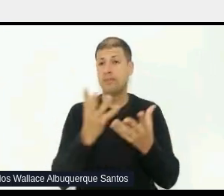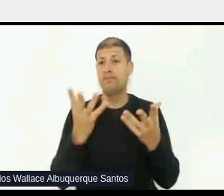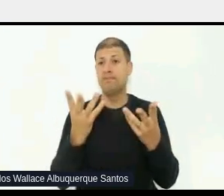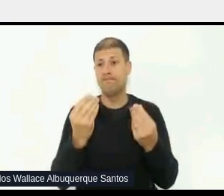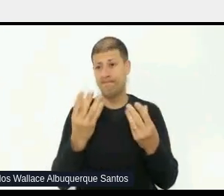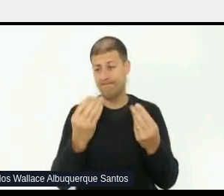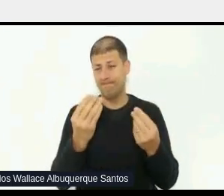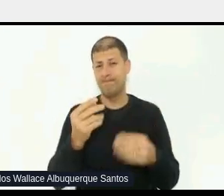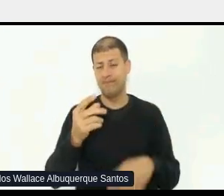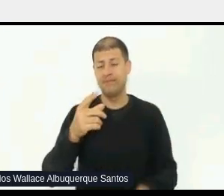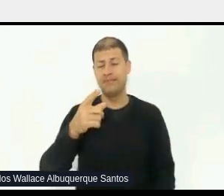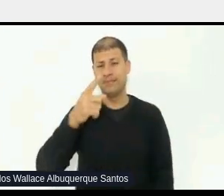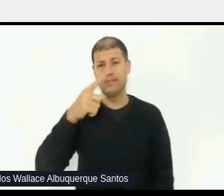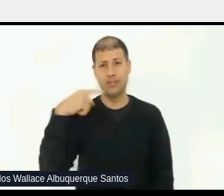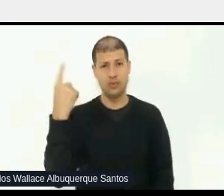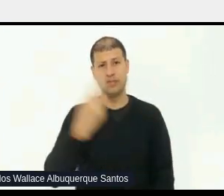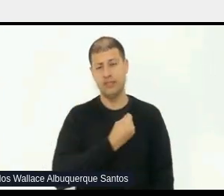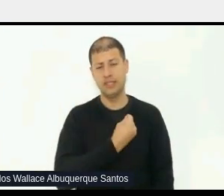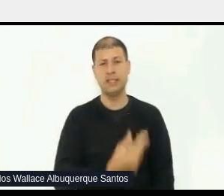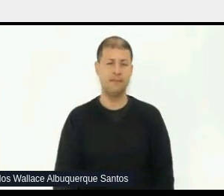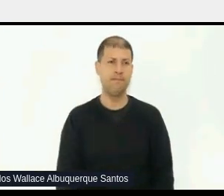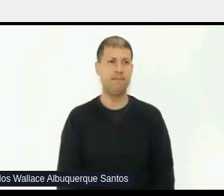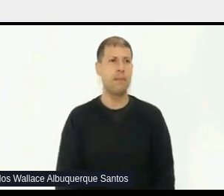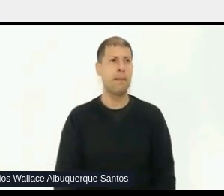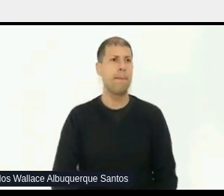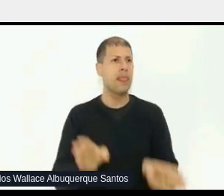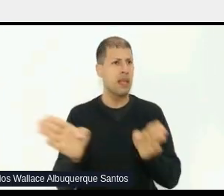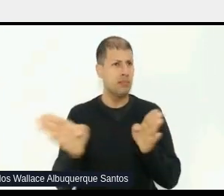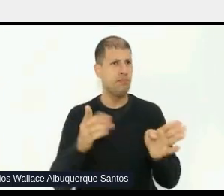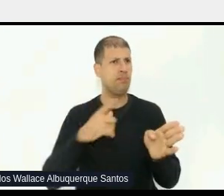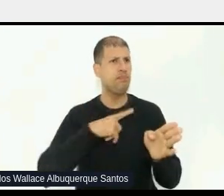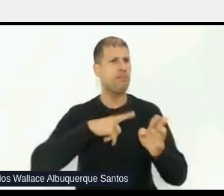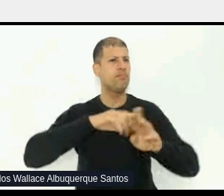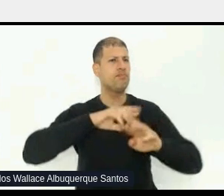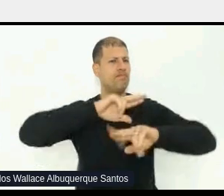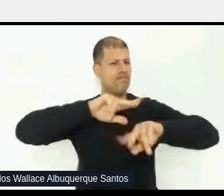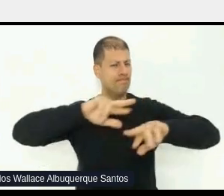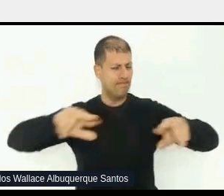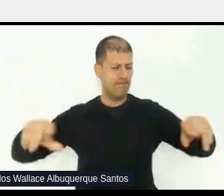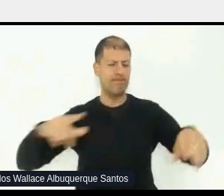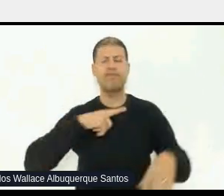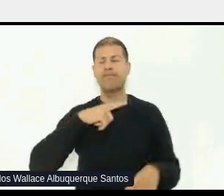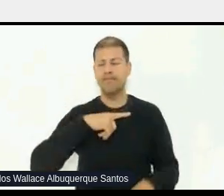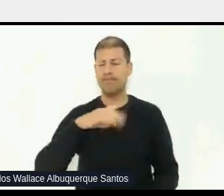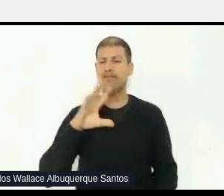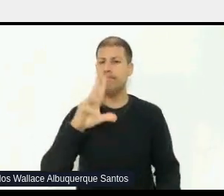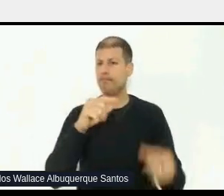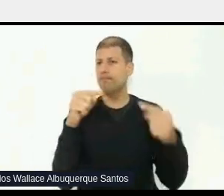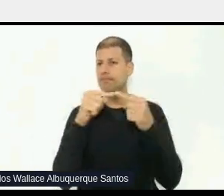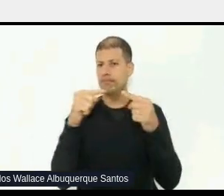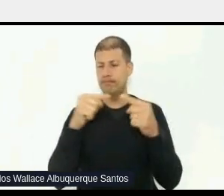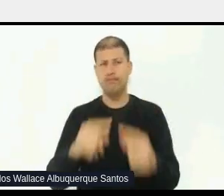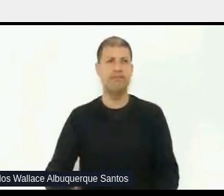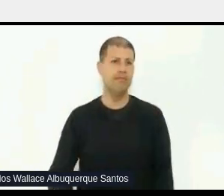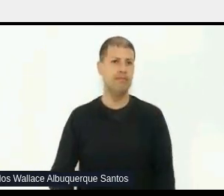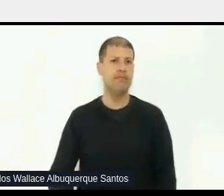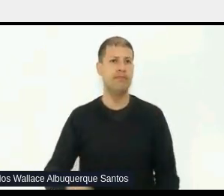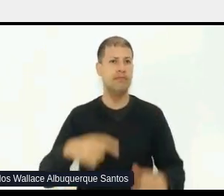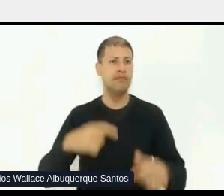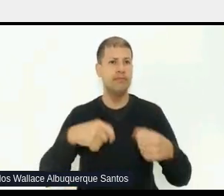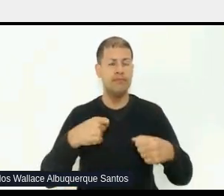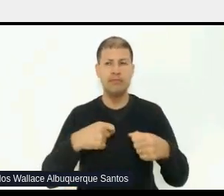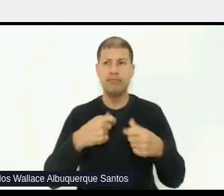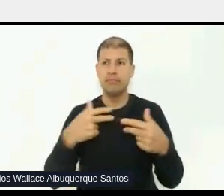na nossa realidade. Tá? E questões de acessibilidade, a gente tem várias questões também que envolvem tudo isso. As questões de necessidades especiais,